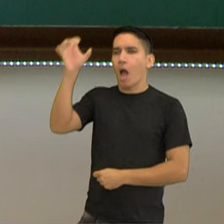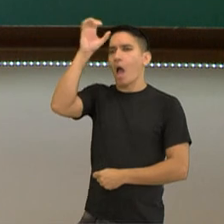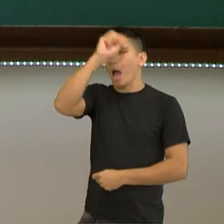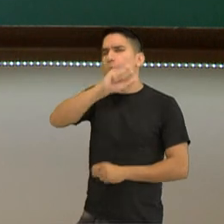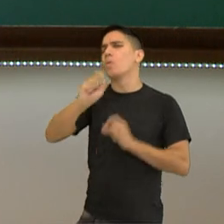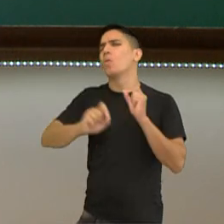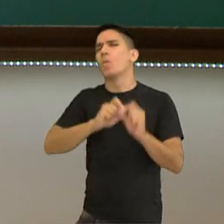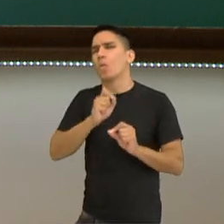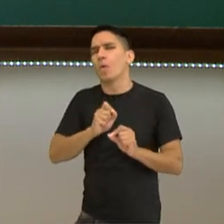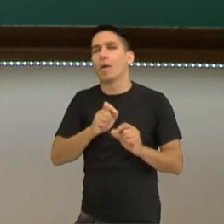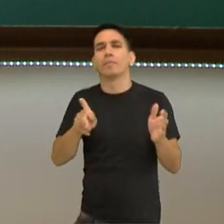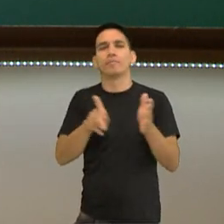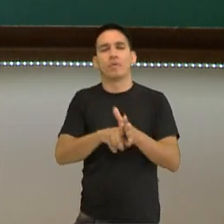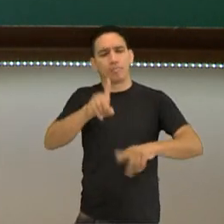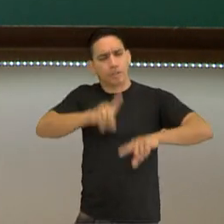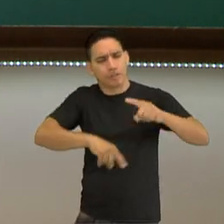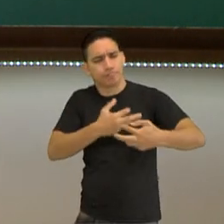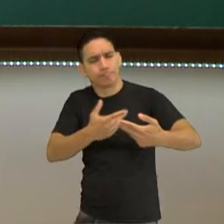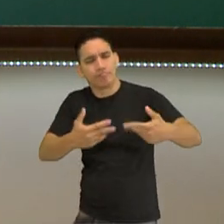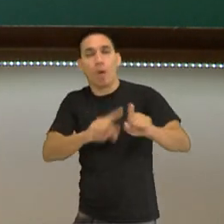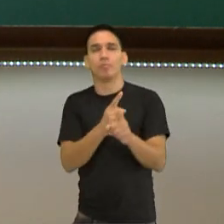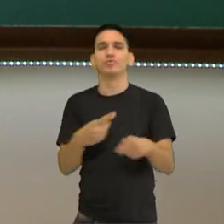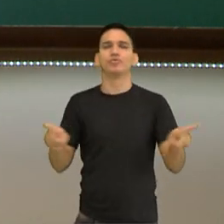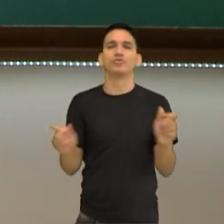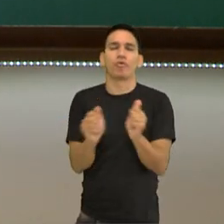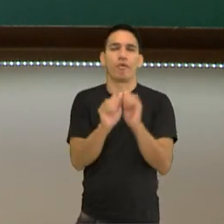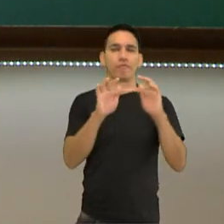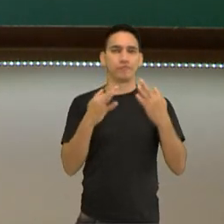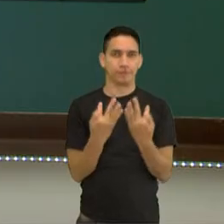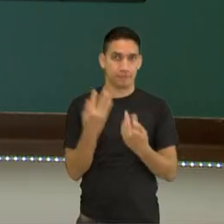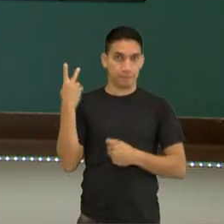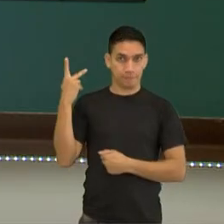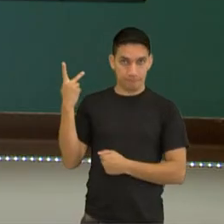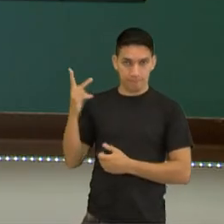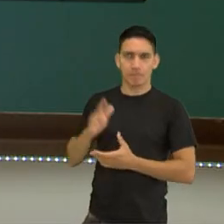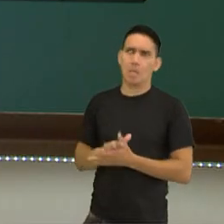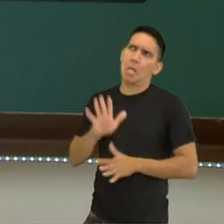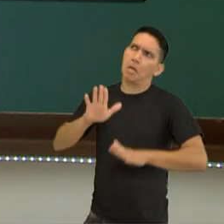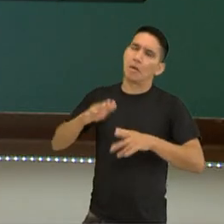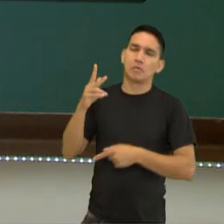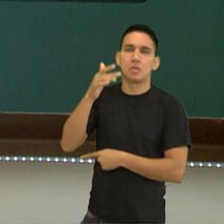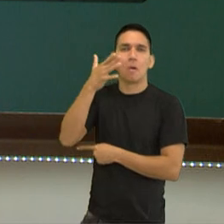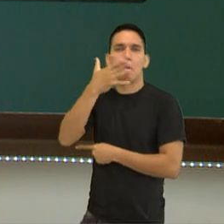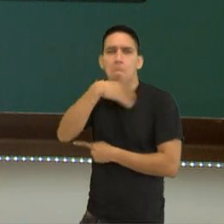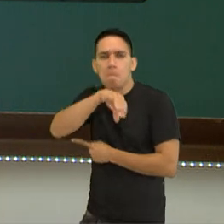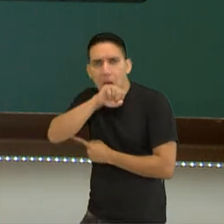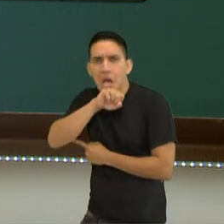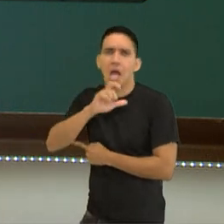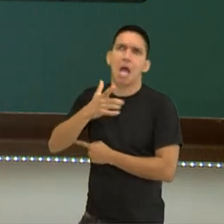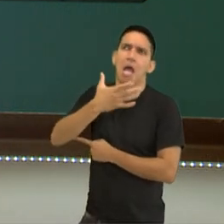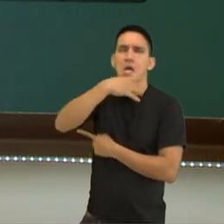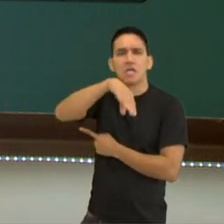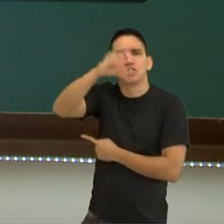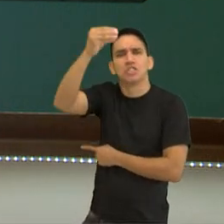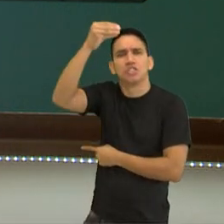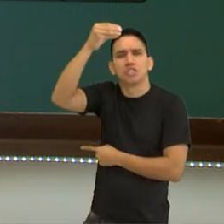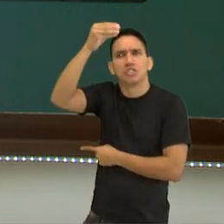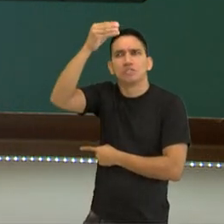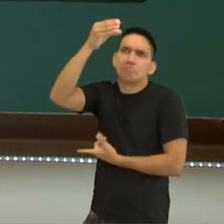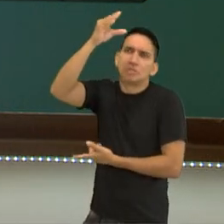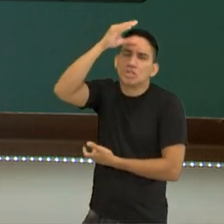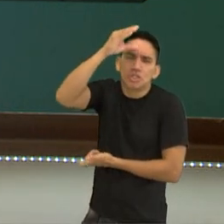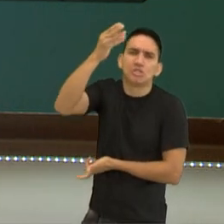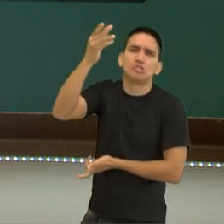aprendendo instrumentos musicais com sua família. Né? Eu acho que seu pai ou seu tio era barbeiro,